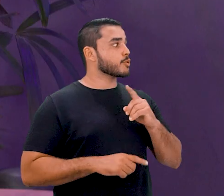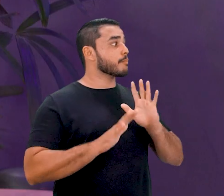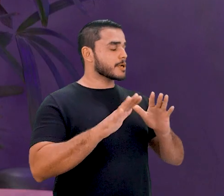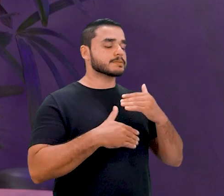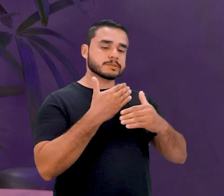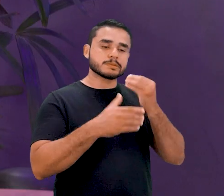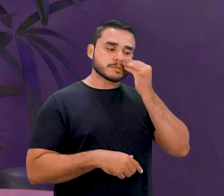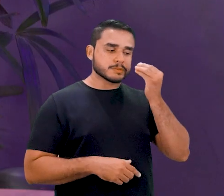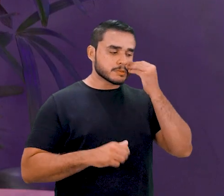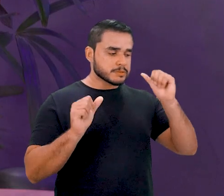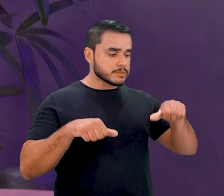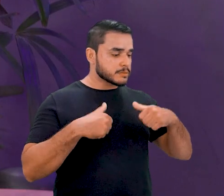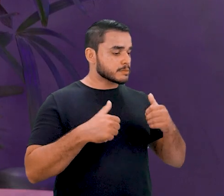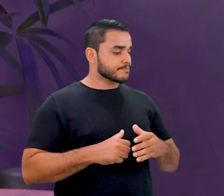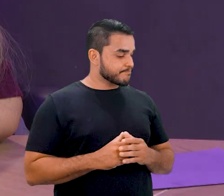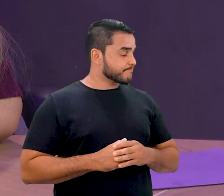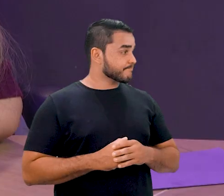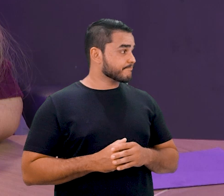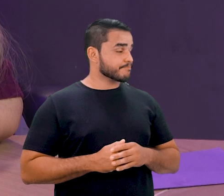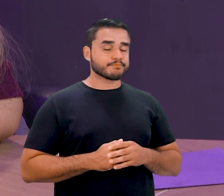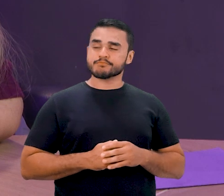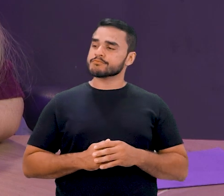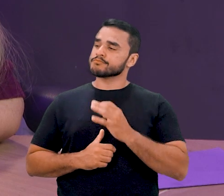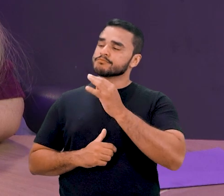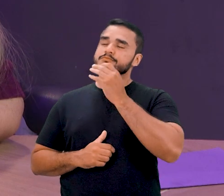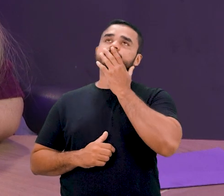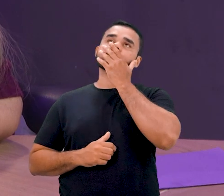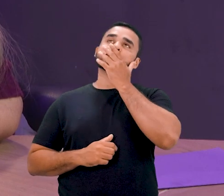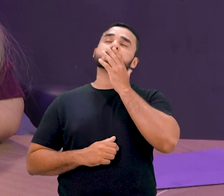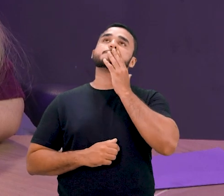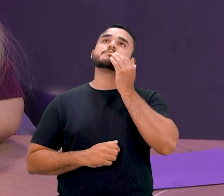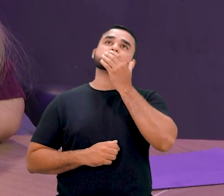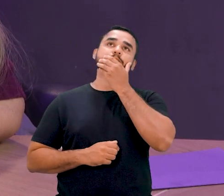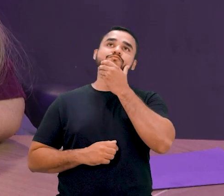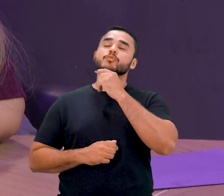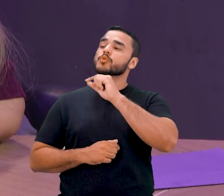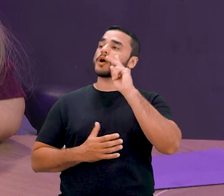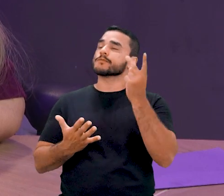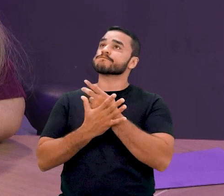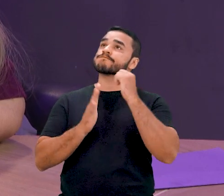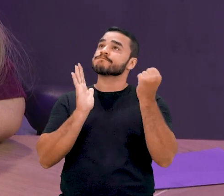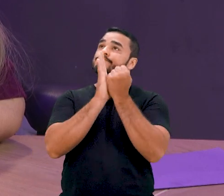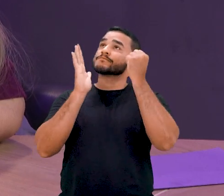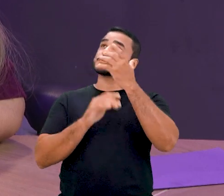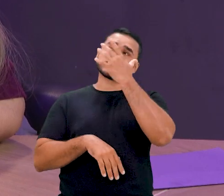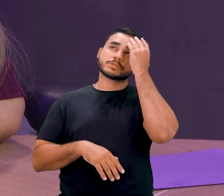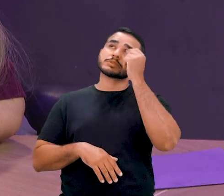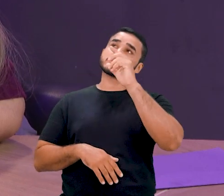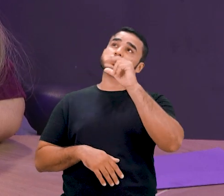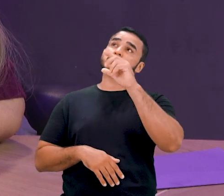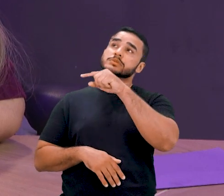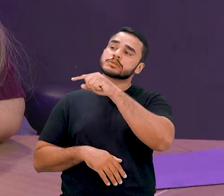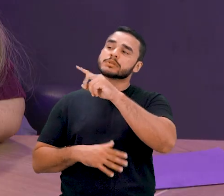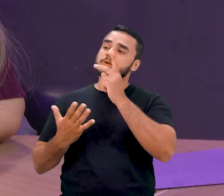bastante. Me diz uma experiência aí marcante, você como psicóloga, que já tem passado